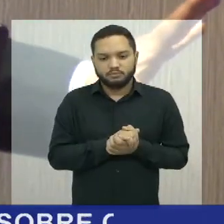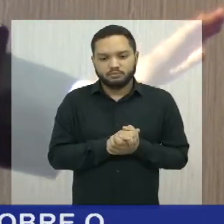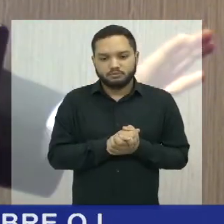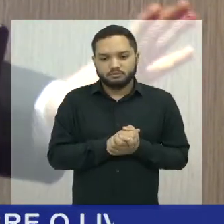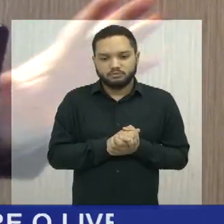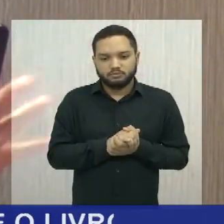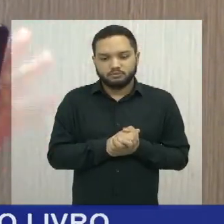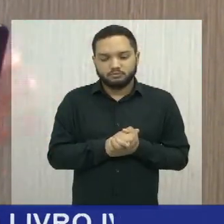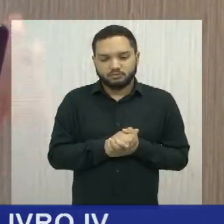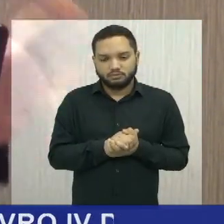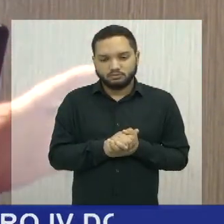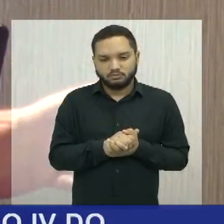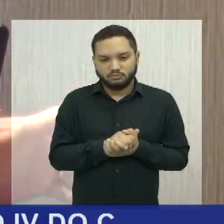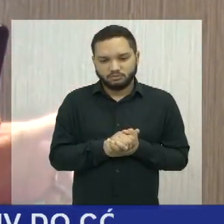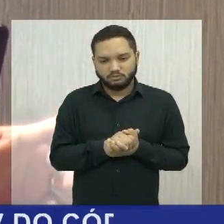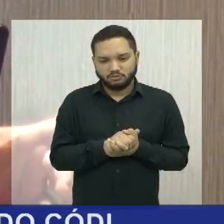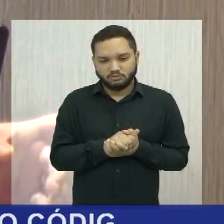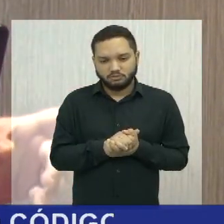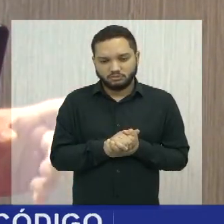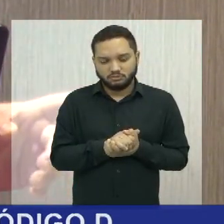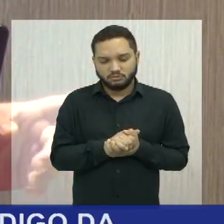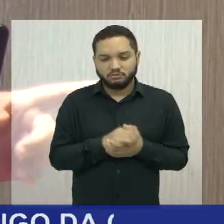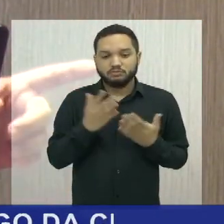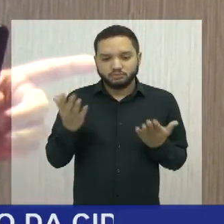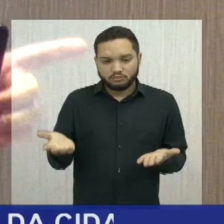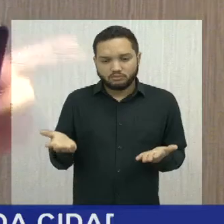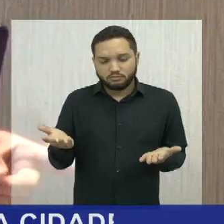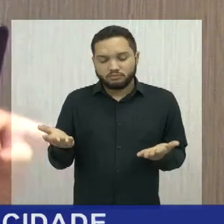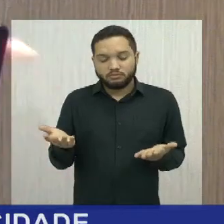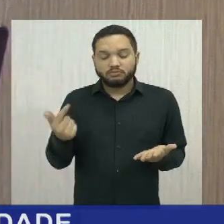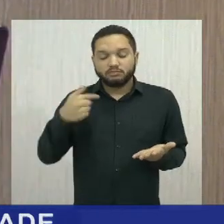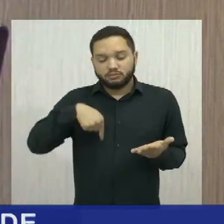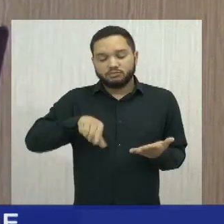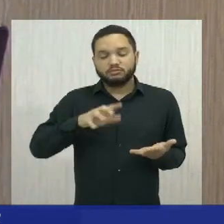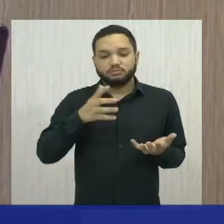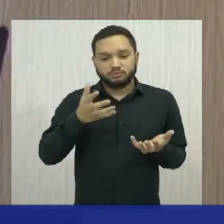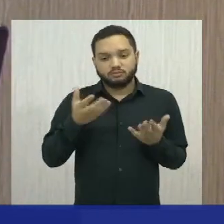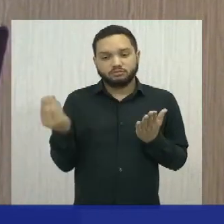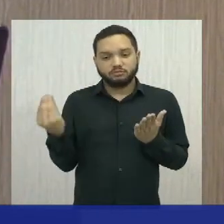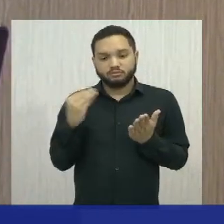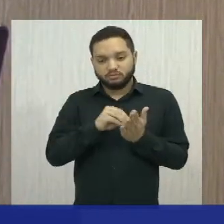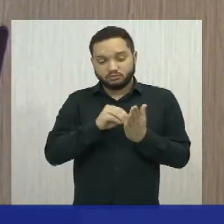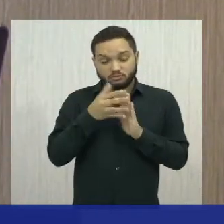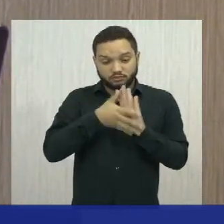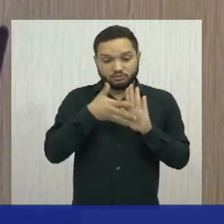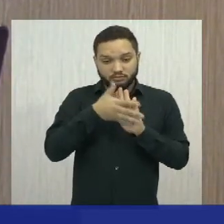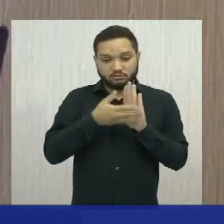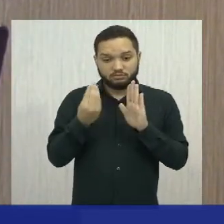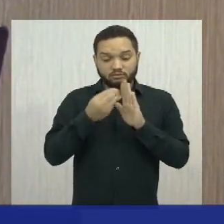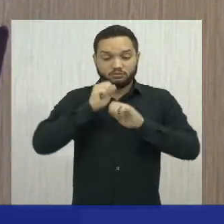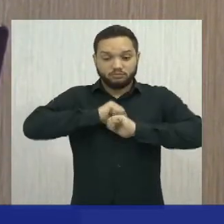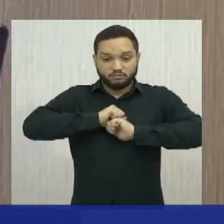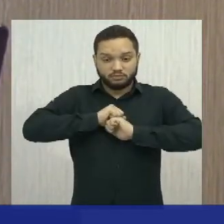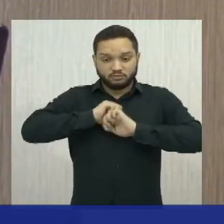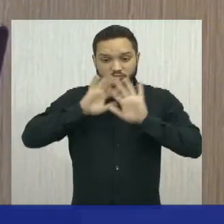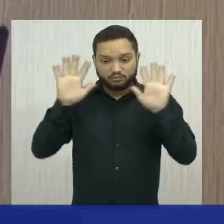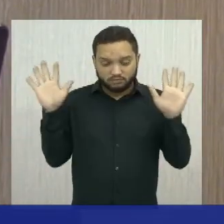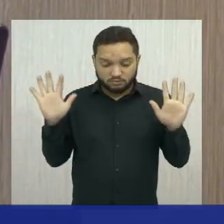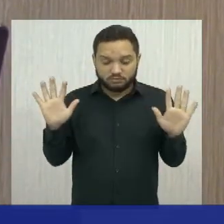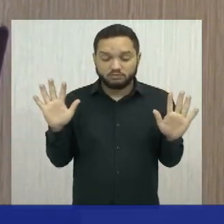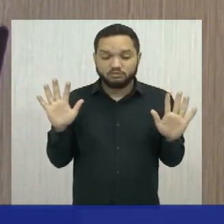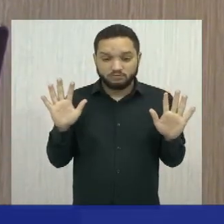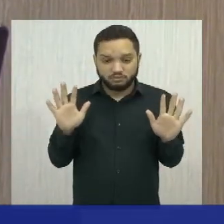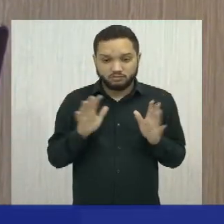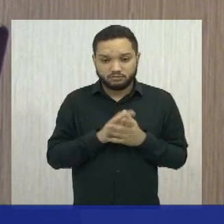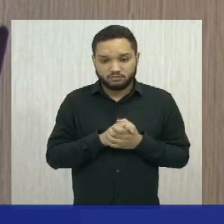intenção. Então, não sendo essa a intenção, nós precisamos colocá-la de uma maneira que não possa ser interpretado